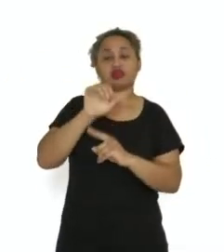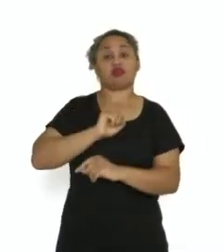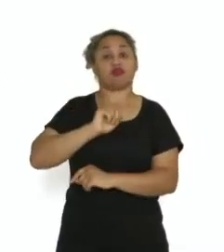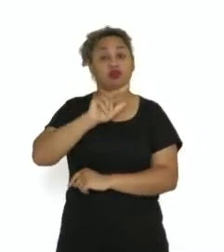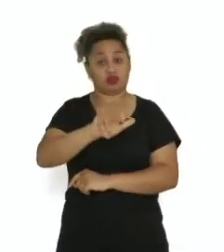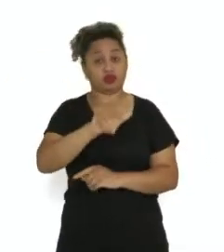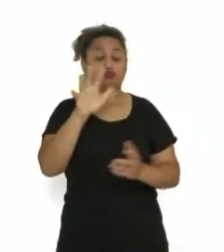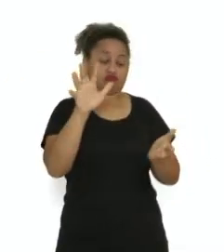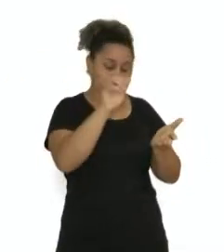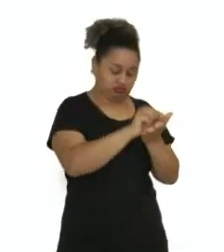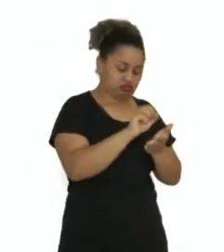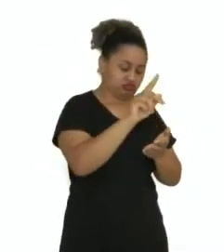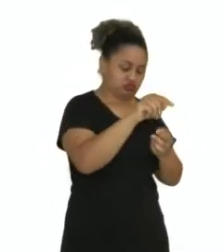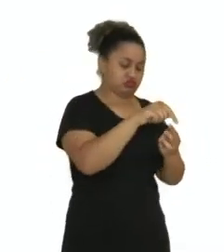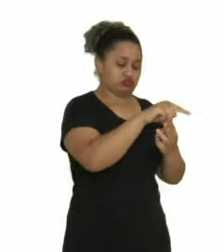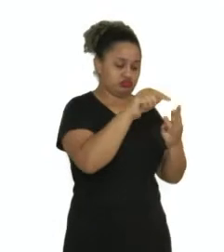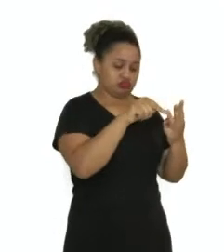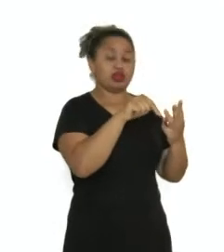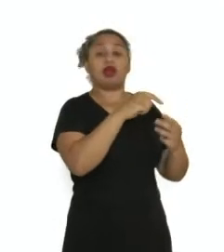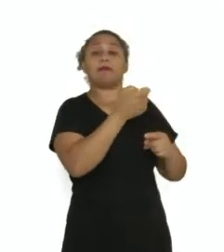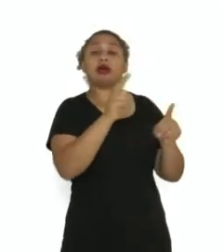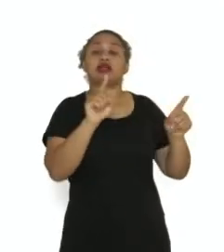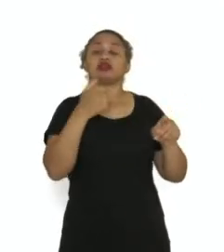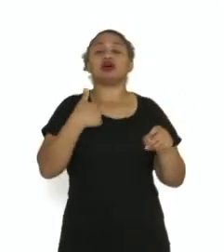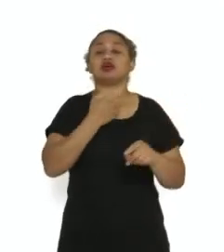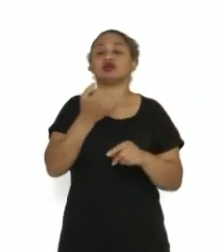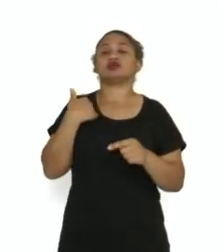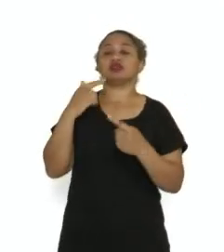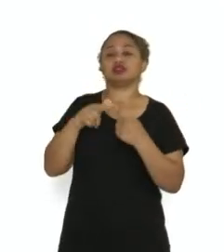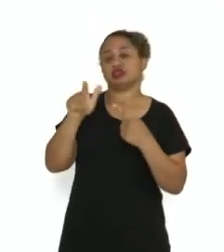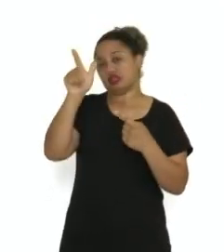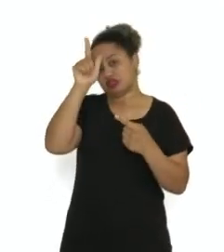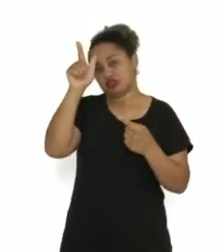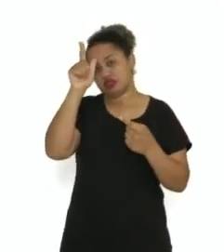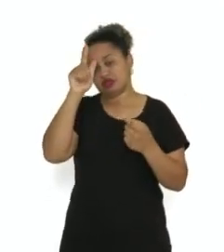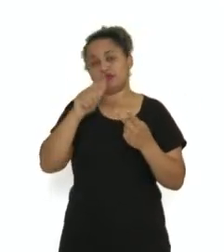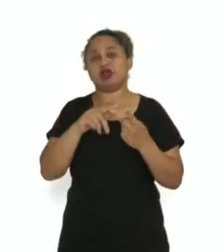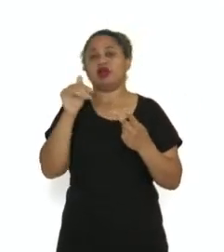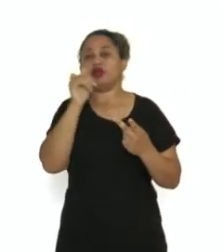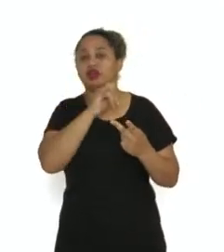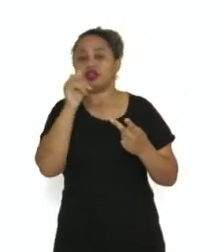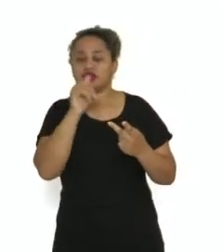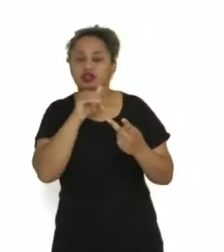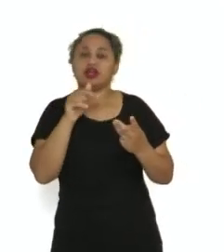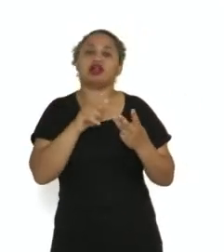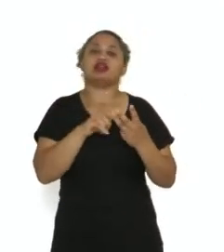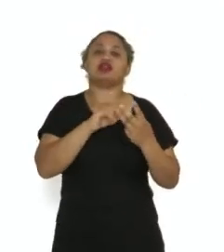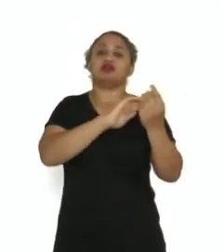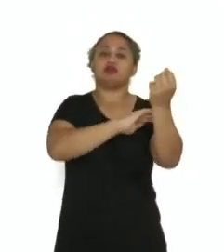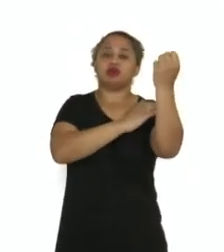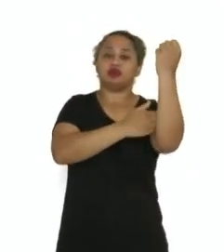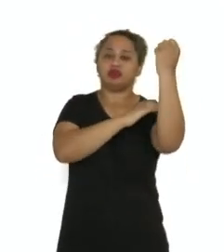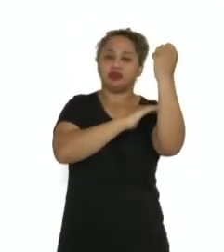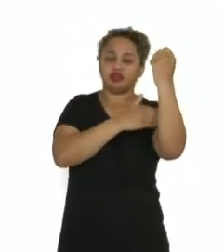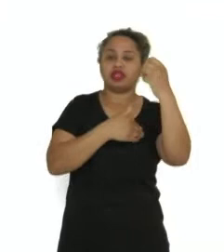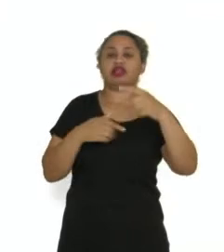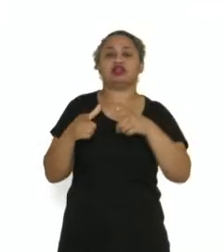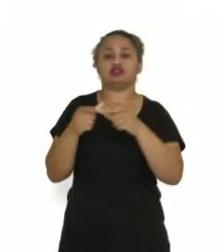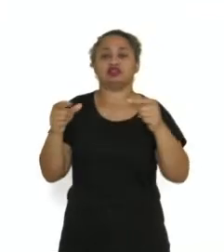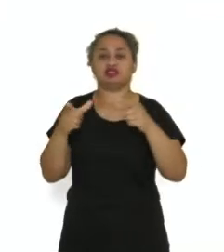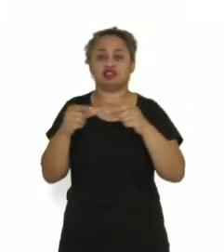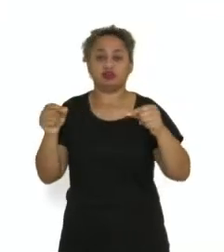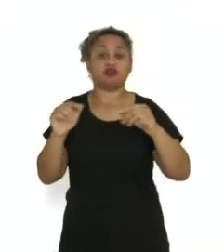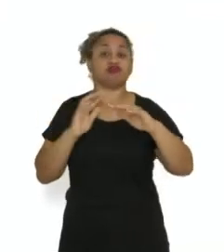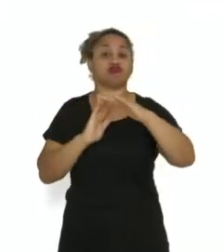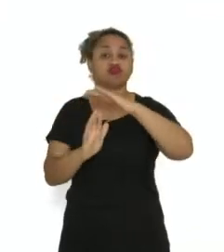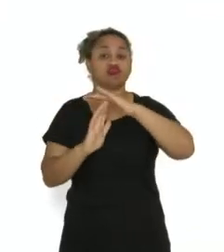nos colonizaram, como os imigrantes alemães, italianos, poloneses, ucranianos, japoneses e as ondas migratórias